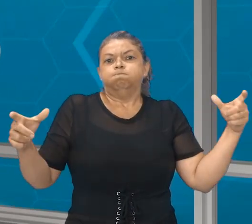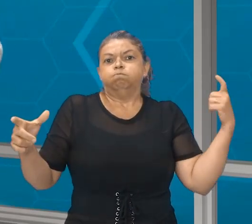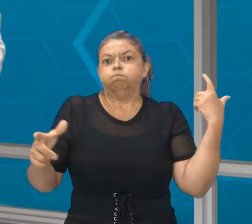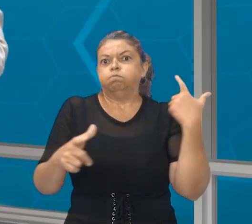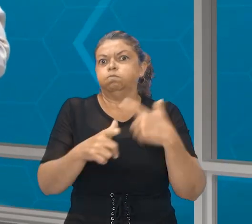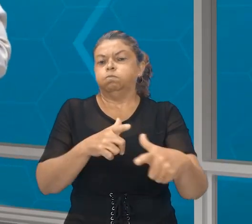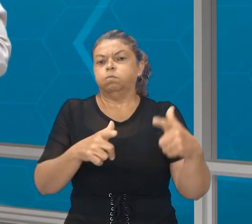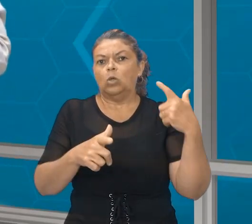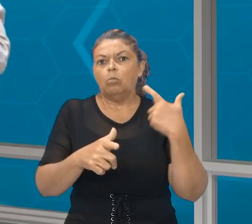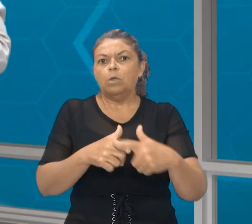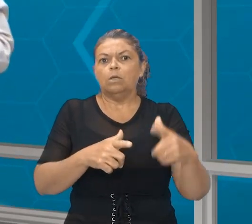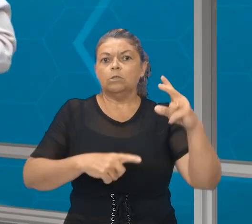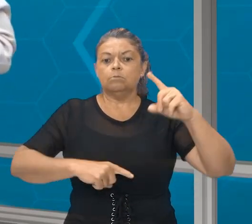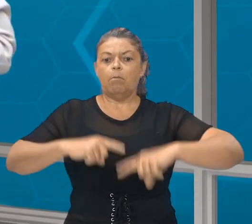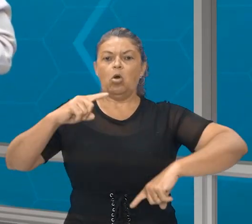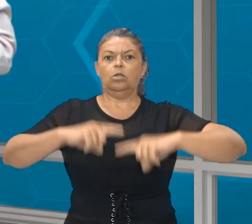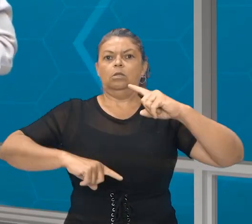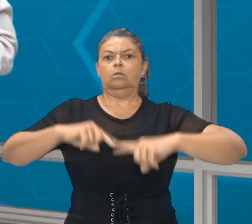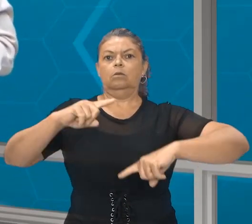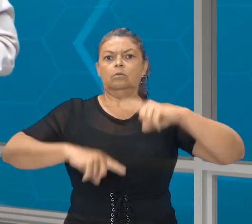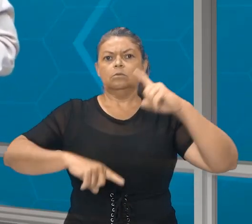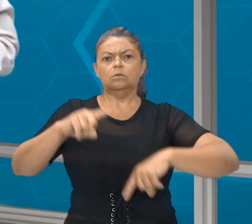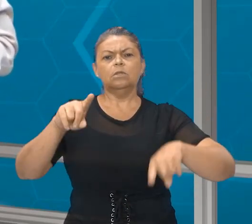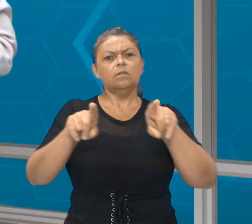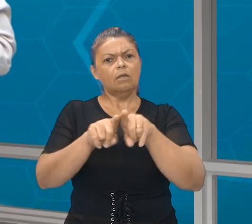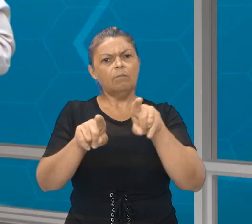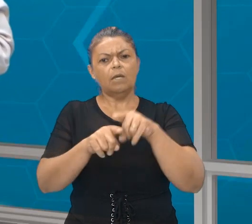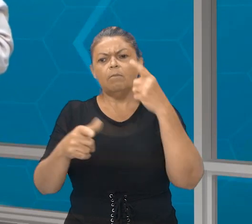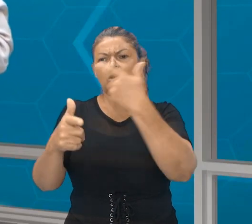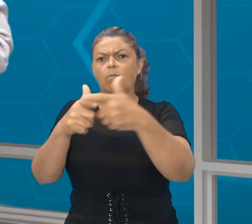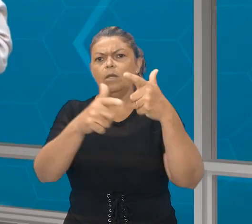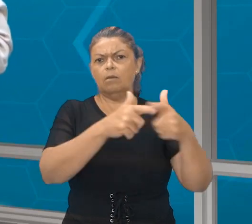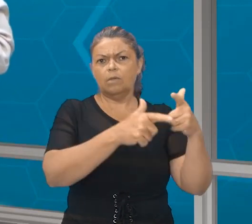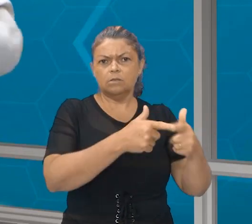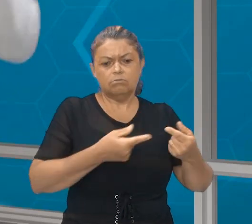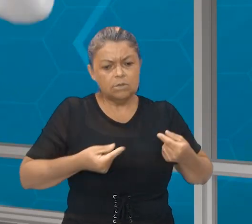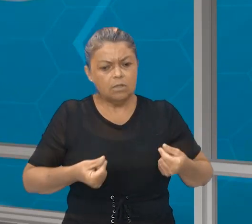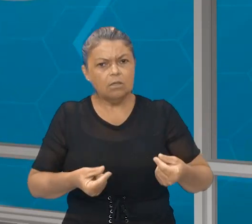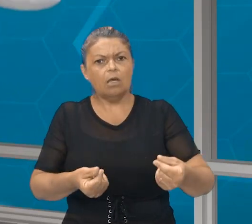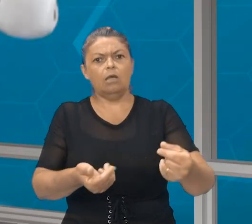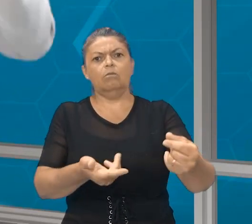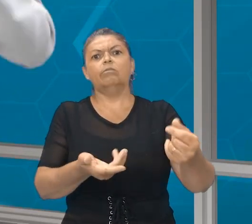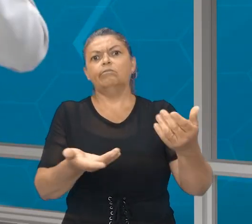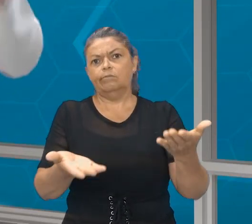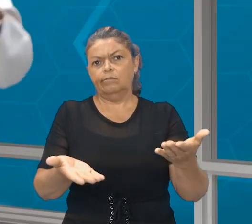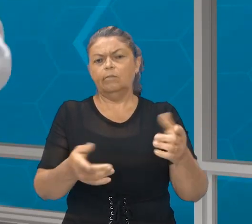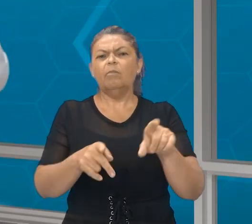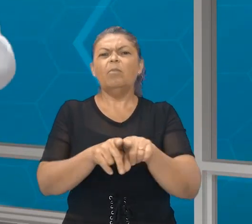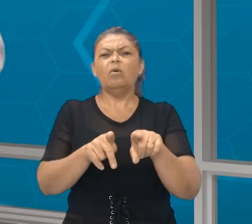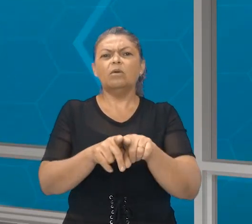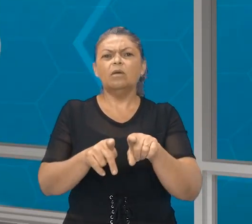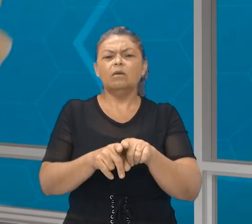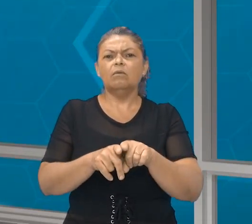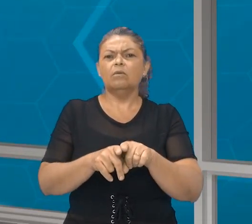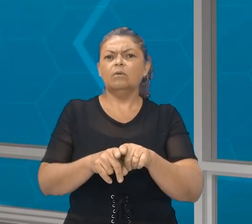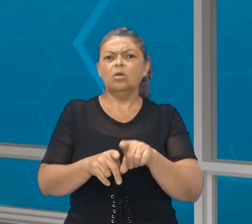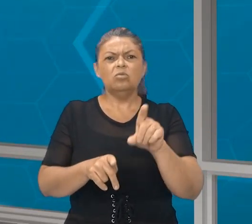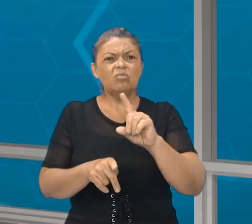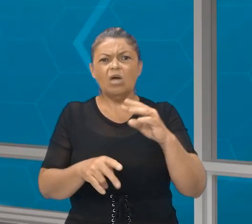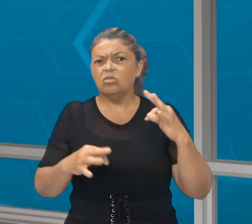políticos e também problemas econômicos. Tá bom? Por quê? Porque nem todo mundo